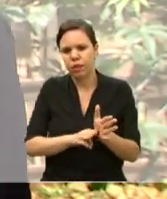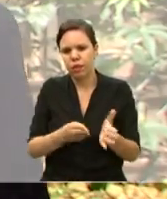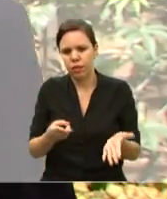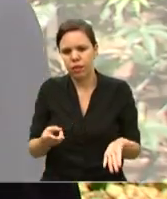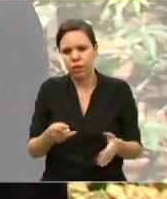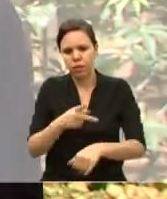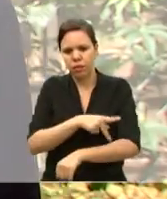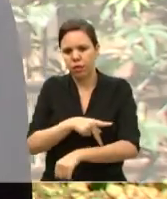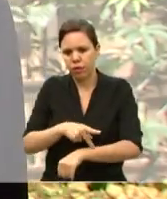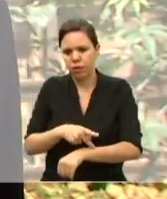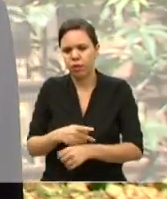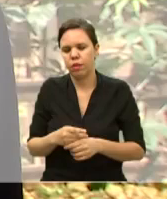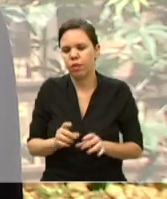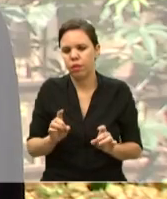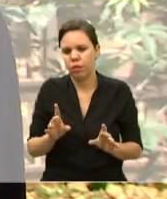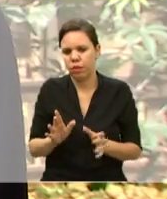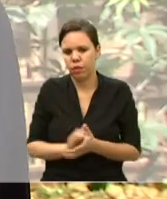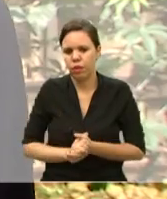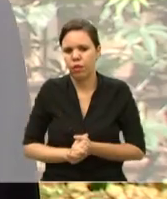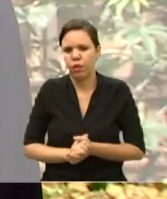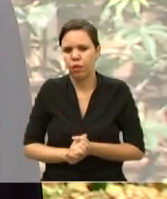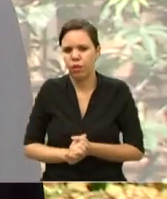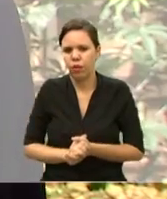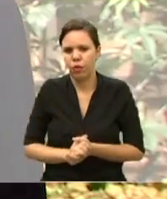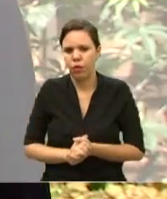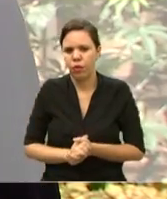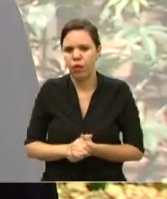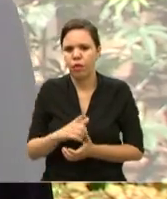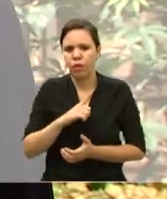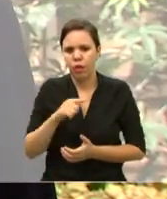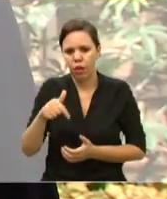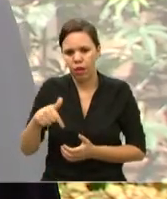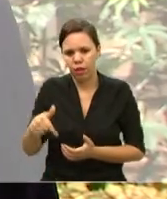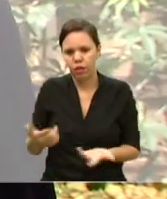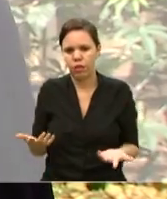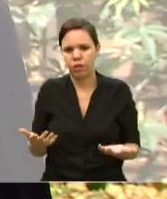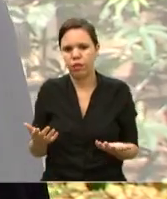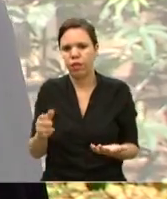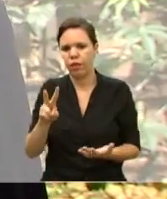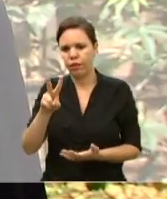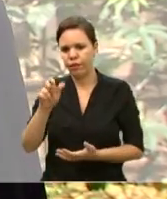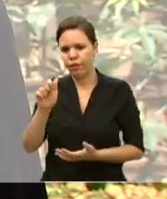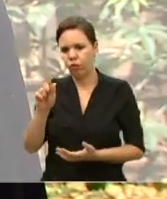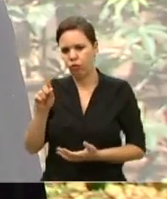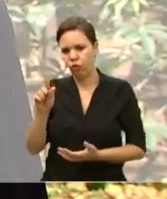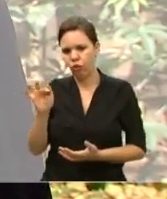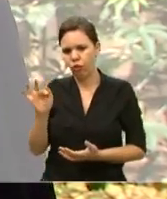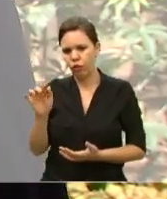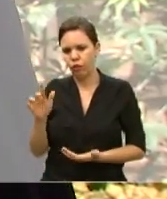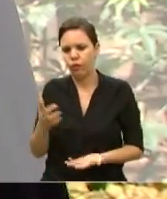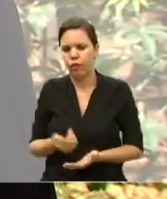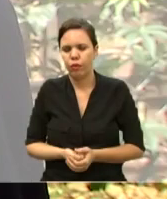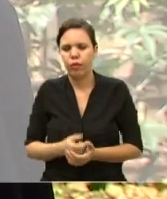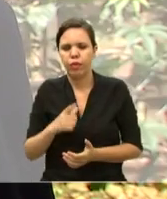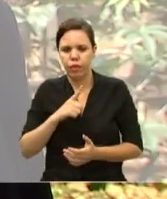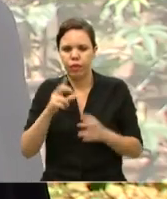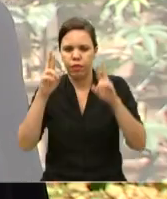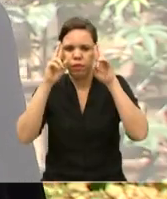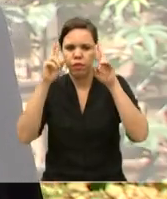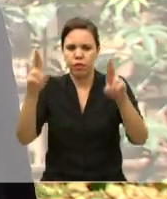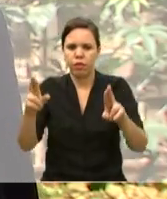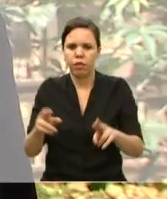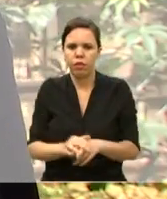metodologia, uma pedagogia. E quando a gente entrou em contato com a Waldorf, a gente viu que existe um